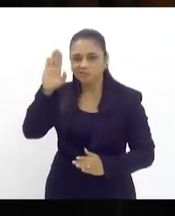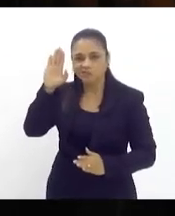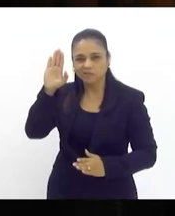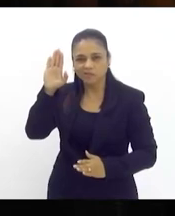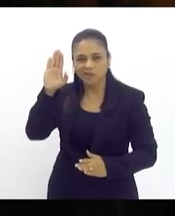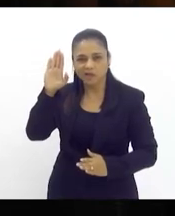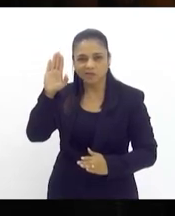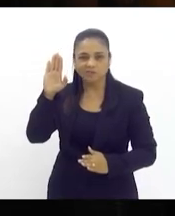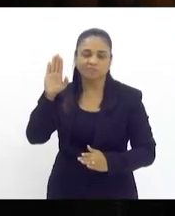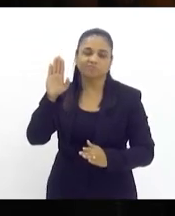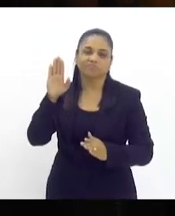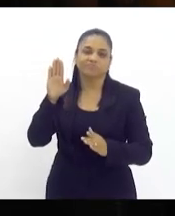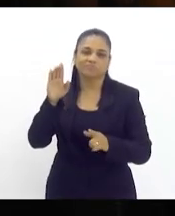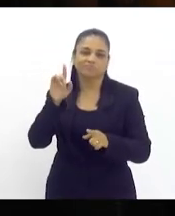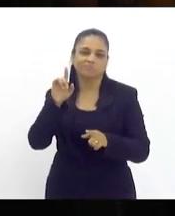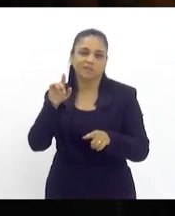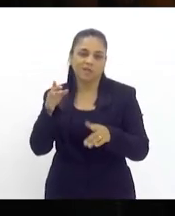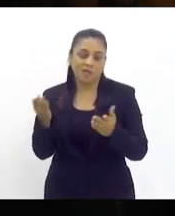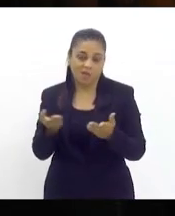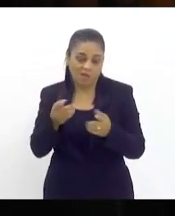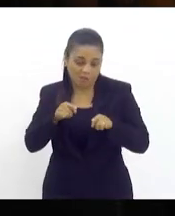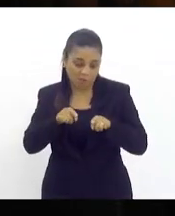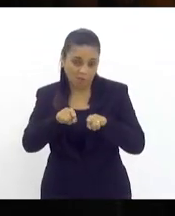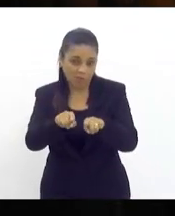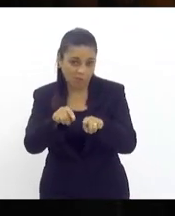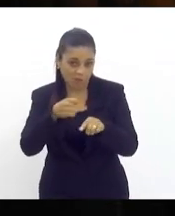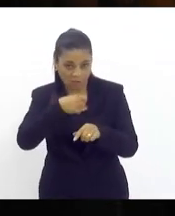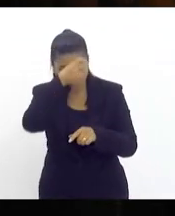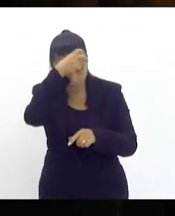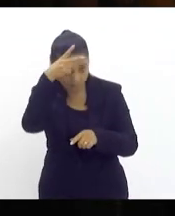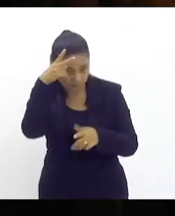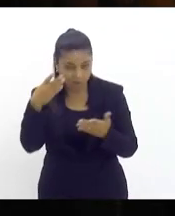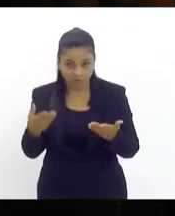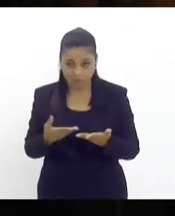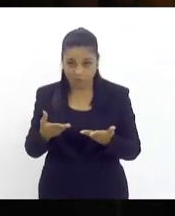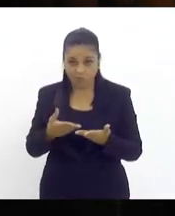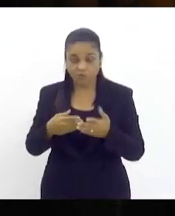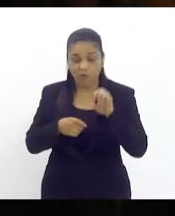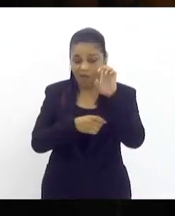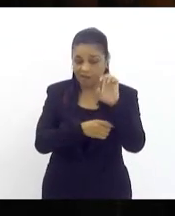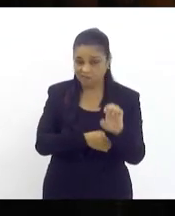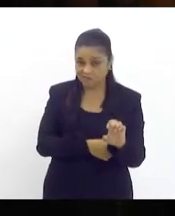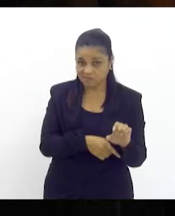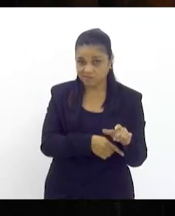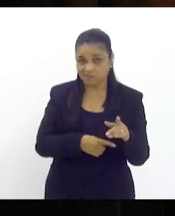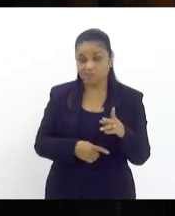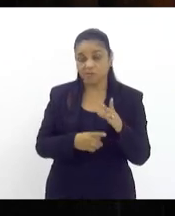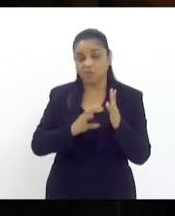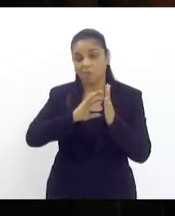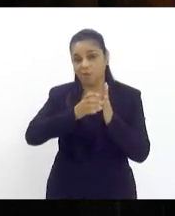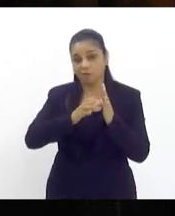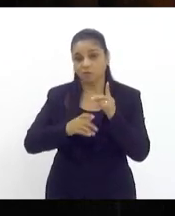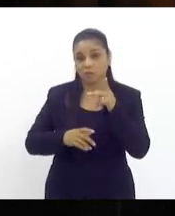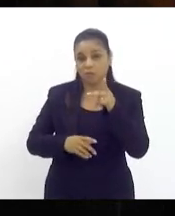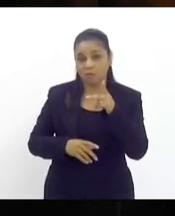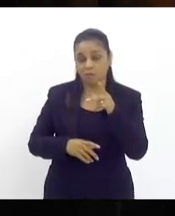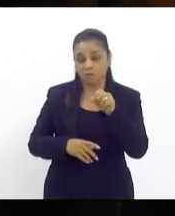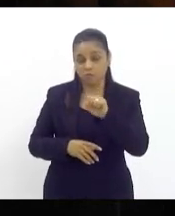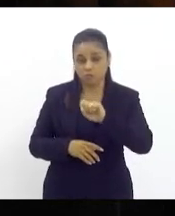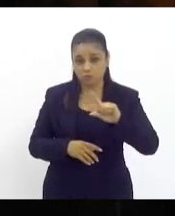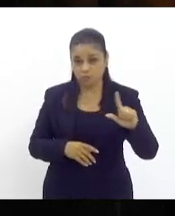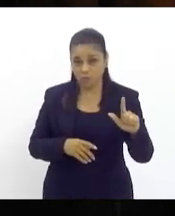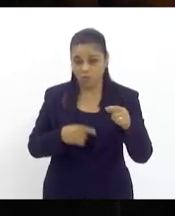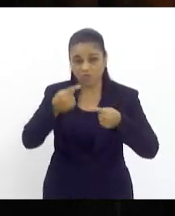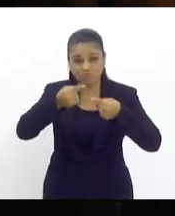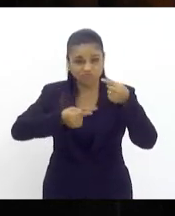ao atual prefeito vejo a esquerda representada pelo pessoal com uma legítima